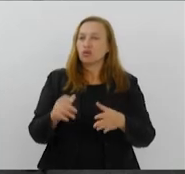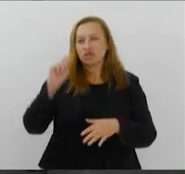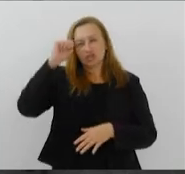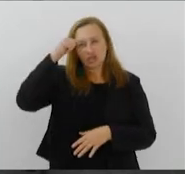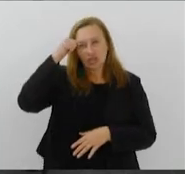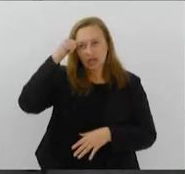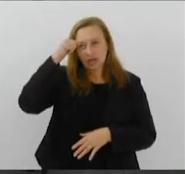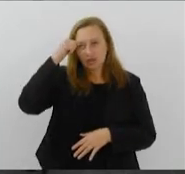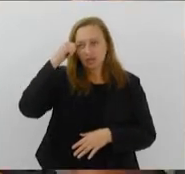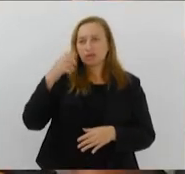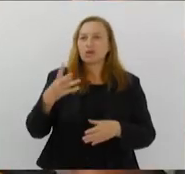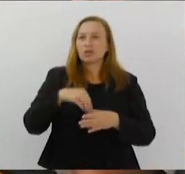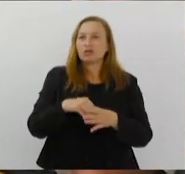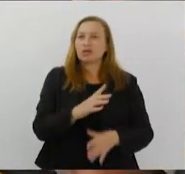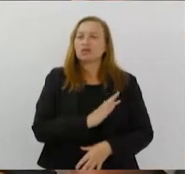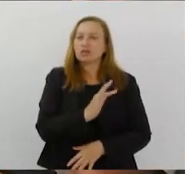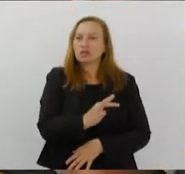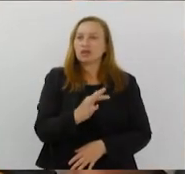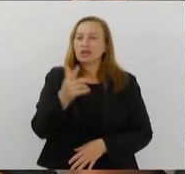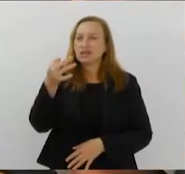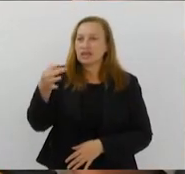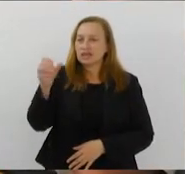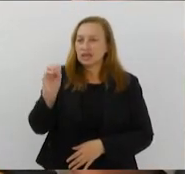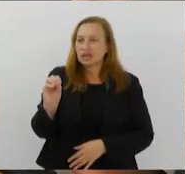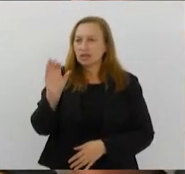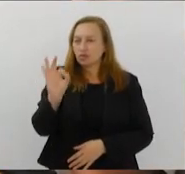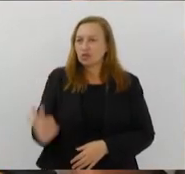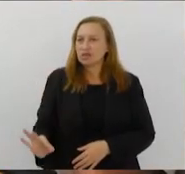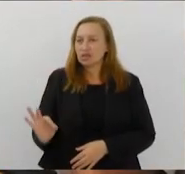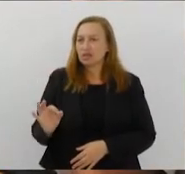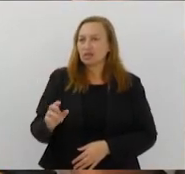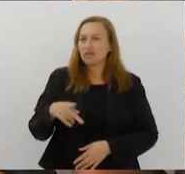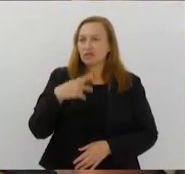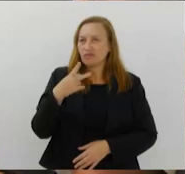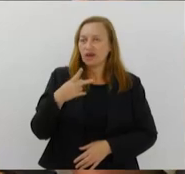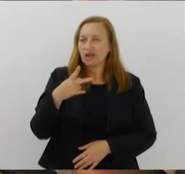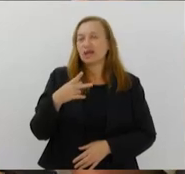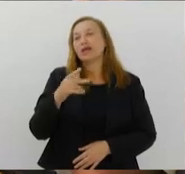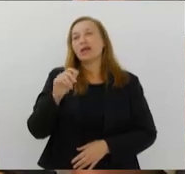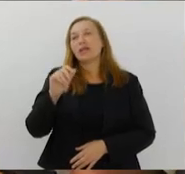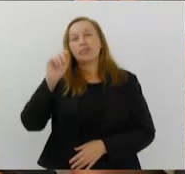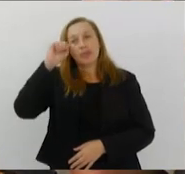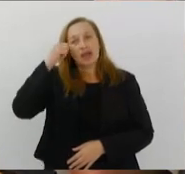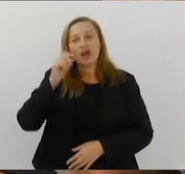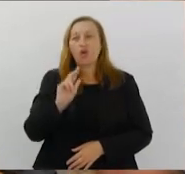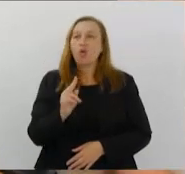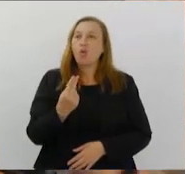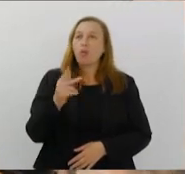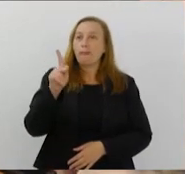está na Baixada Fluminense. 70% da Baixada se autodeclara negra ou parda.